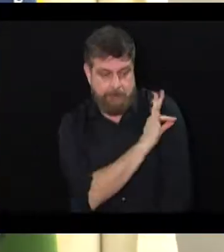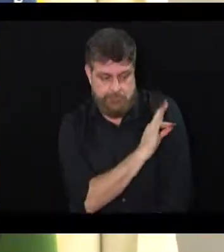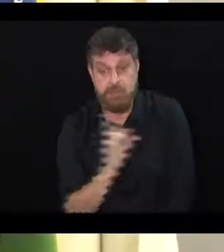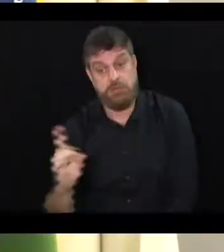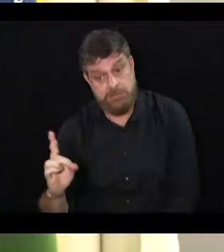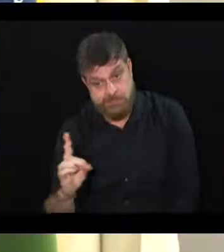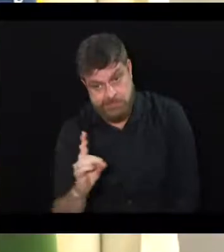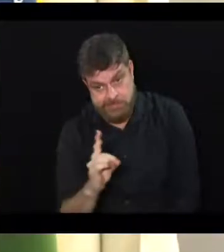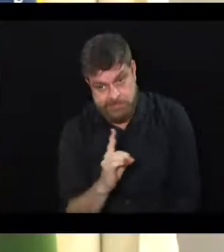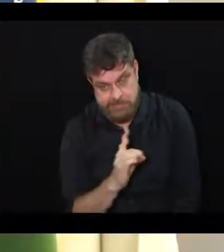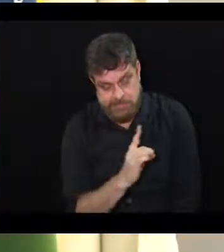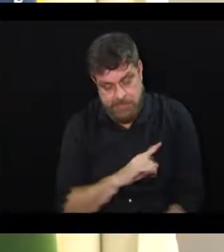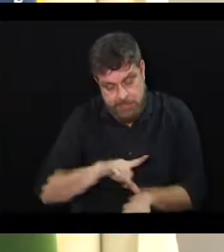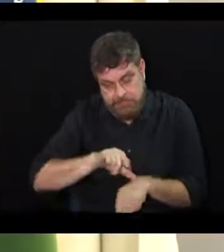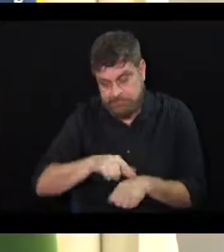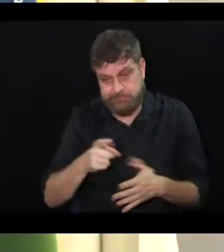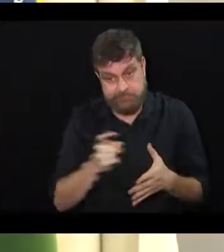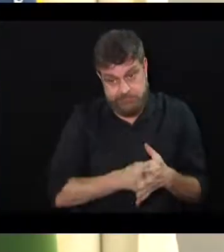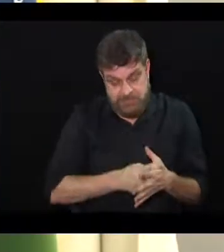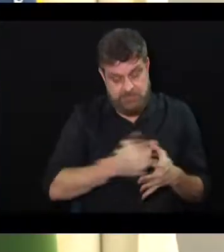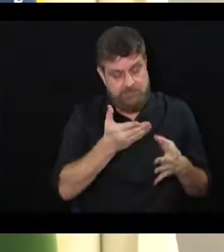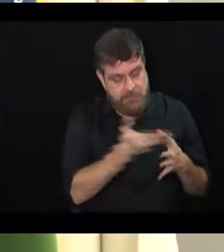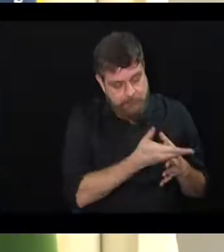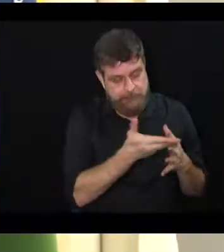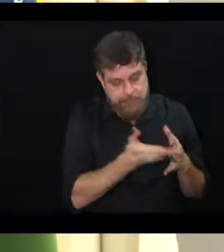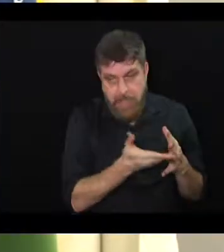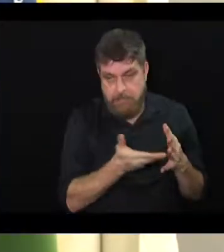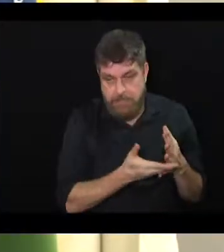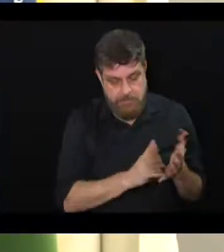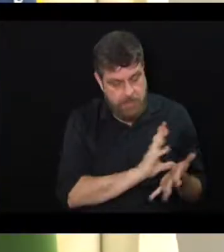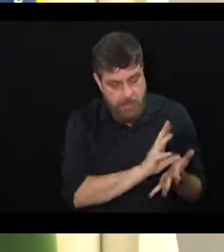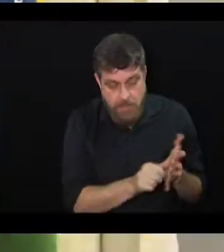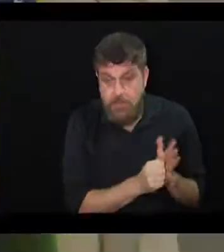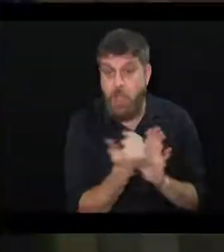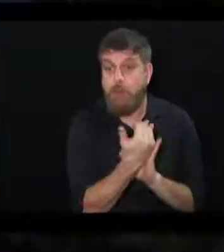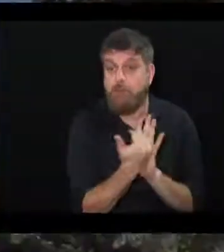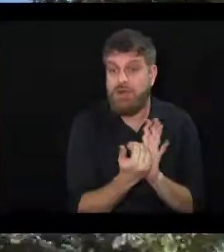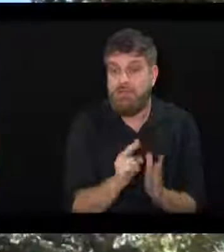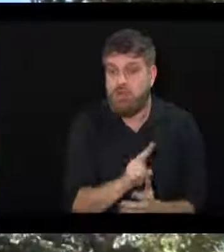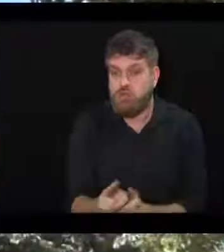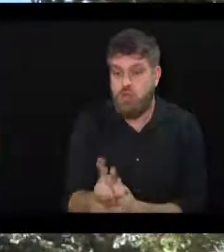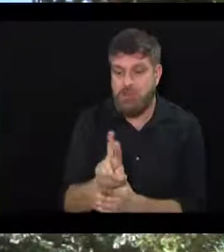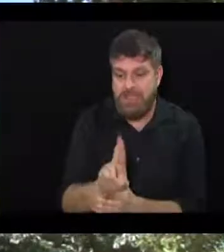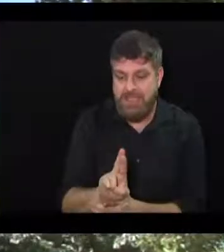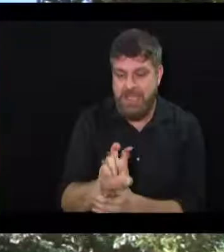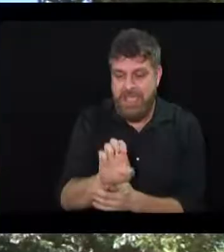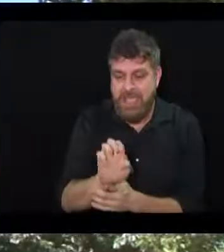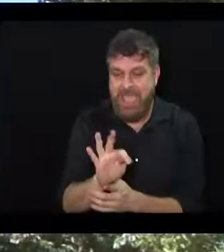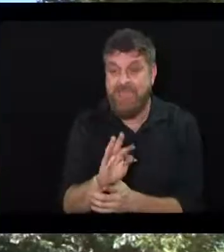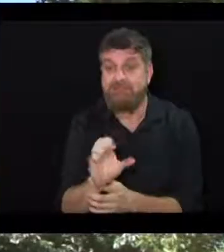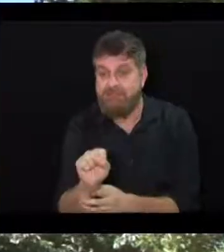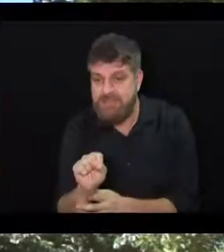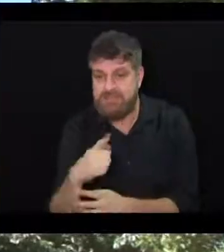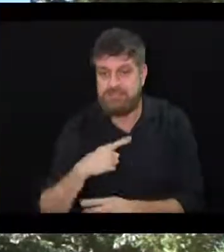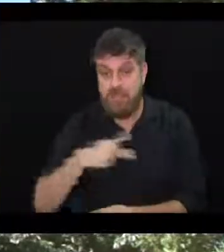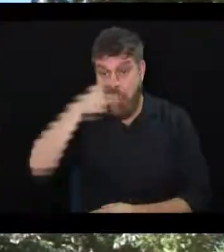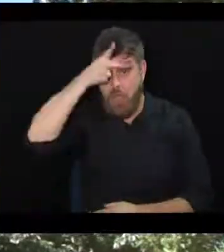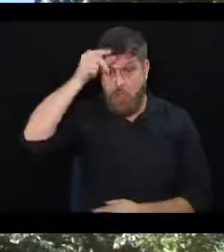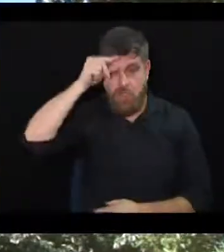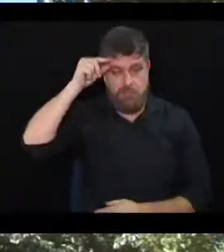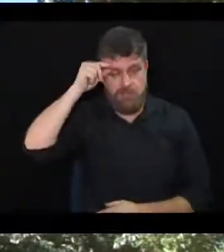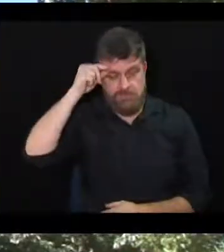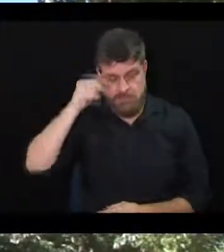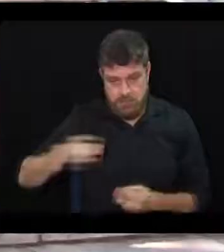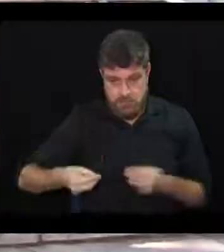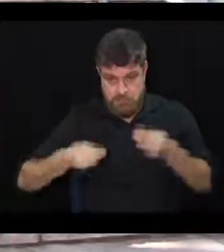por alguma razão não pagaram e vão se utilizar desse refis. O PL segue agora para a sanção do prefeito